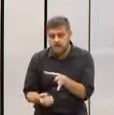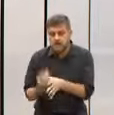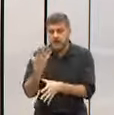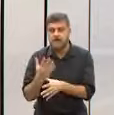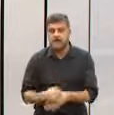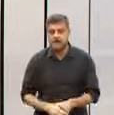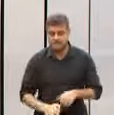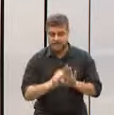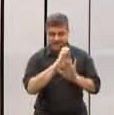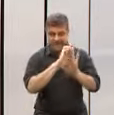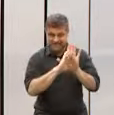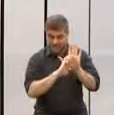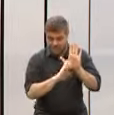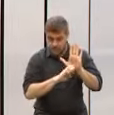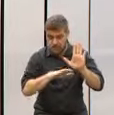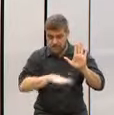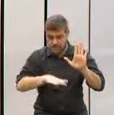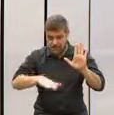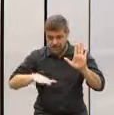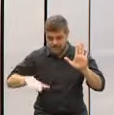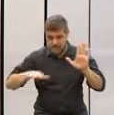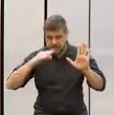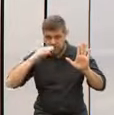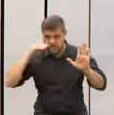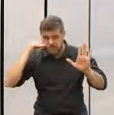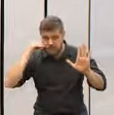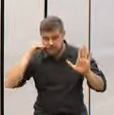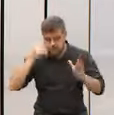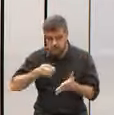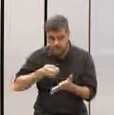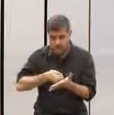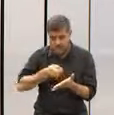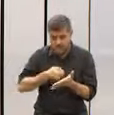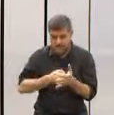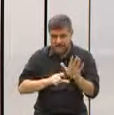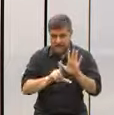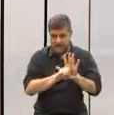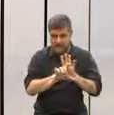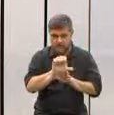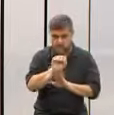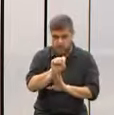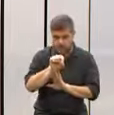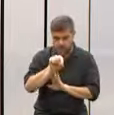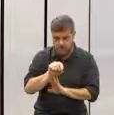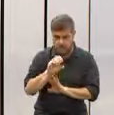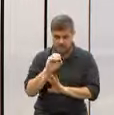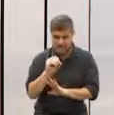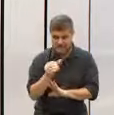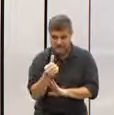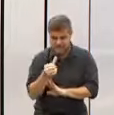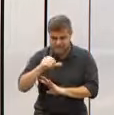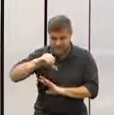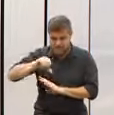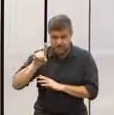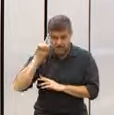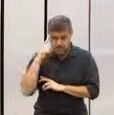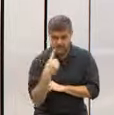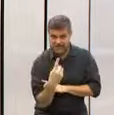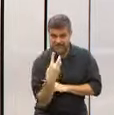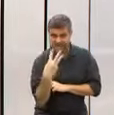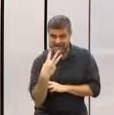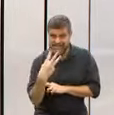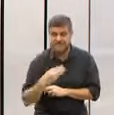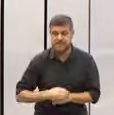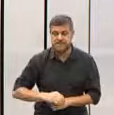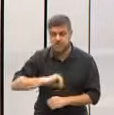adolescentes. Ele foi criado a partir do ECA, o Estatuto da Criança e do Adolescente, determinados na Lei 8.069, de 13 de